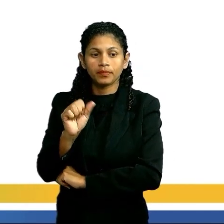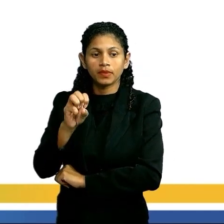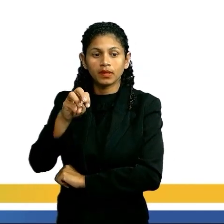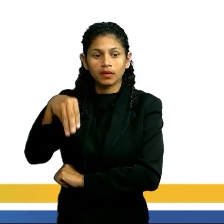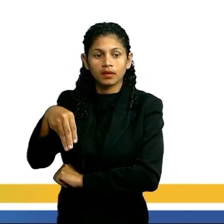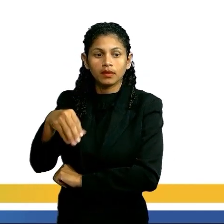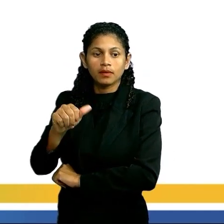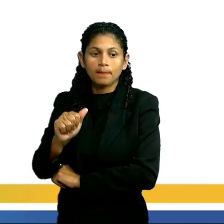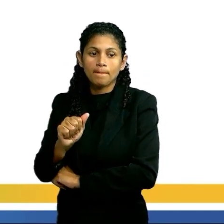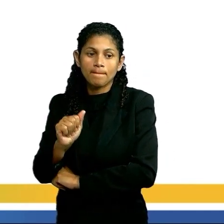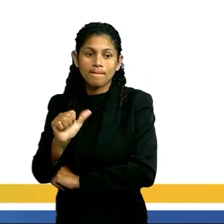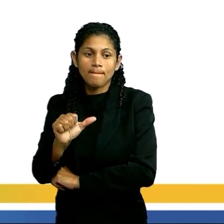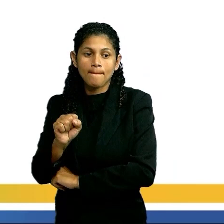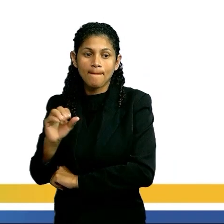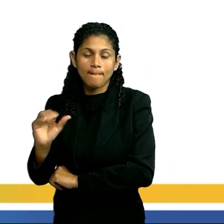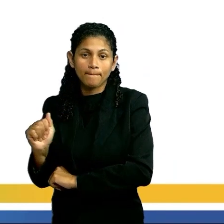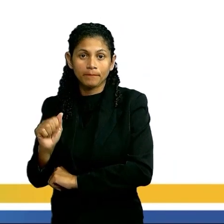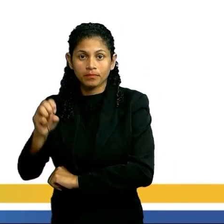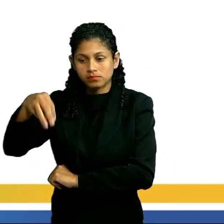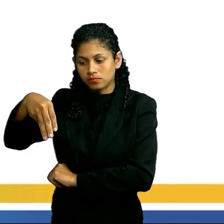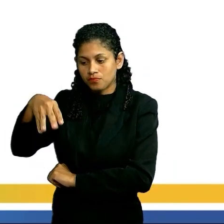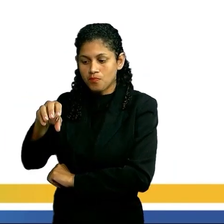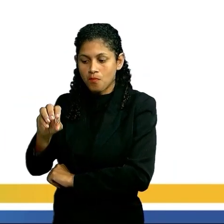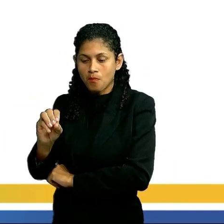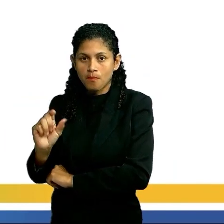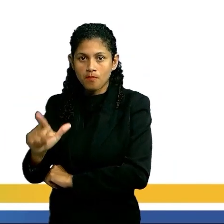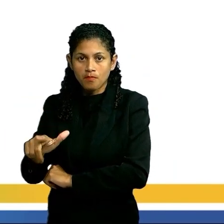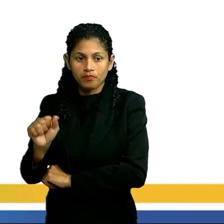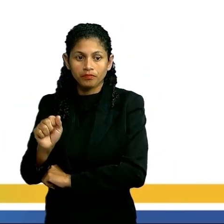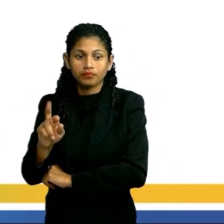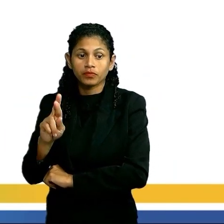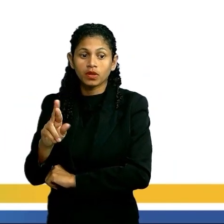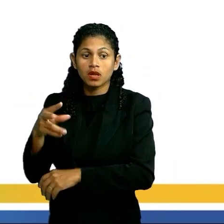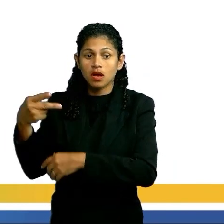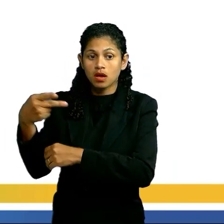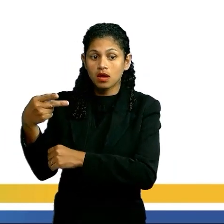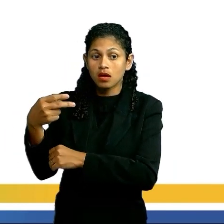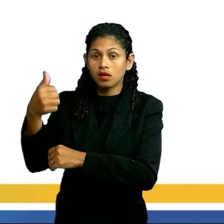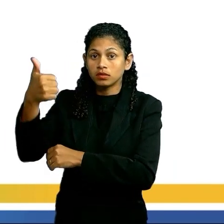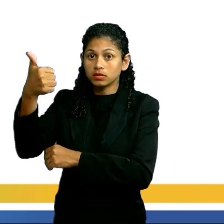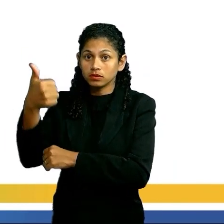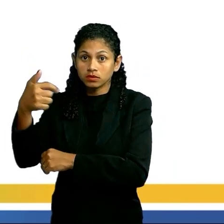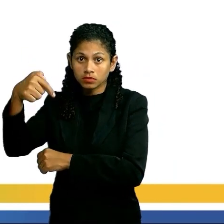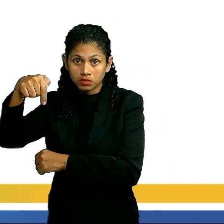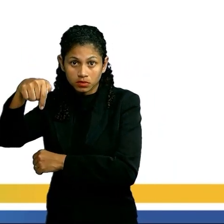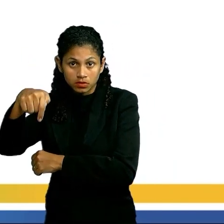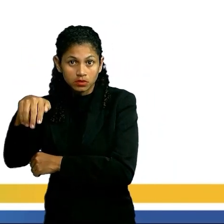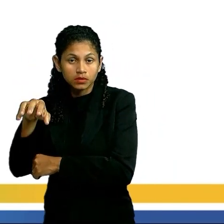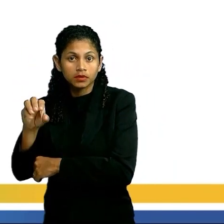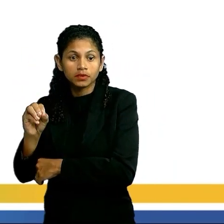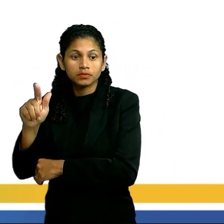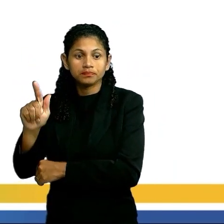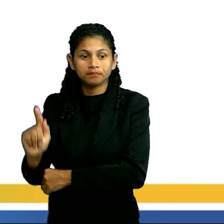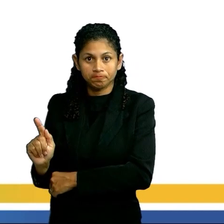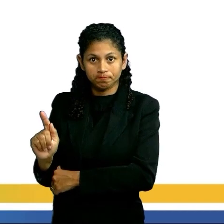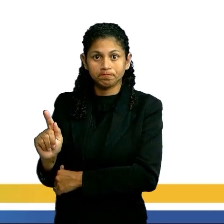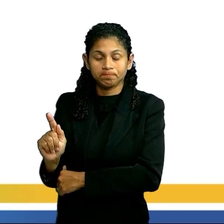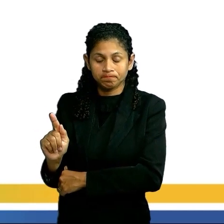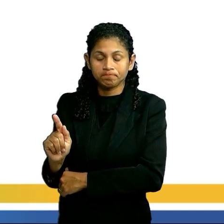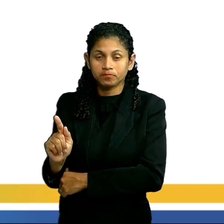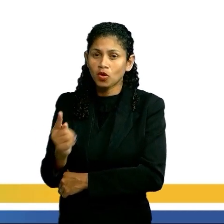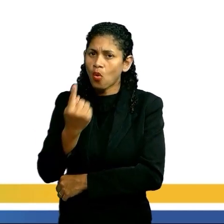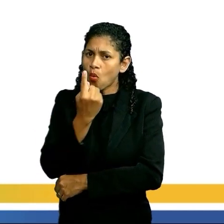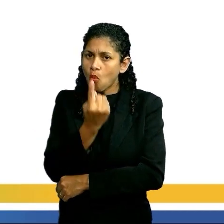molécula aí de luminol apresenta massa molar 170 gramas, ou seja, 1 mol dessa molécula